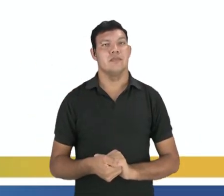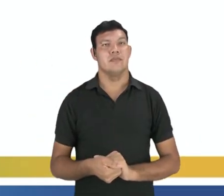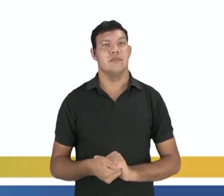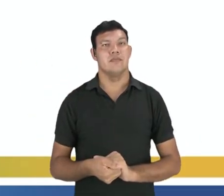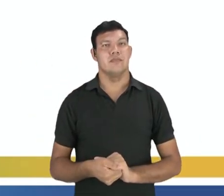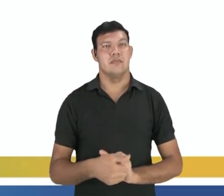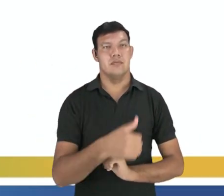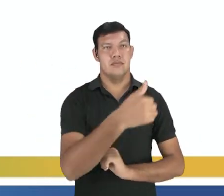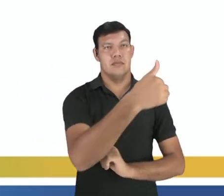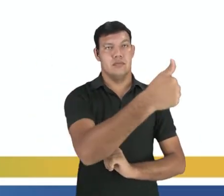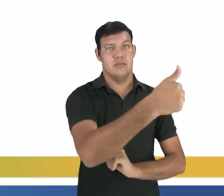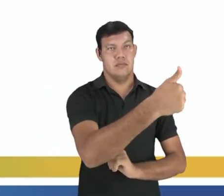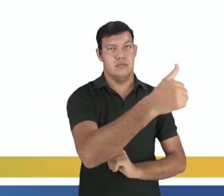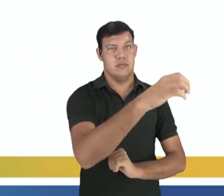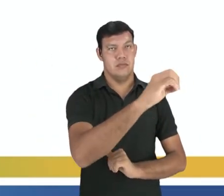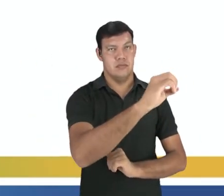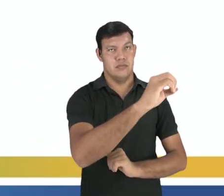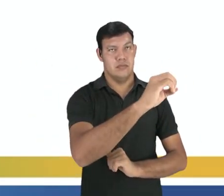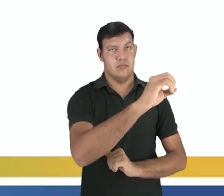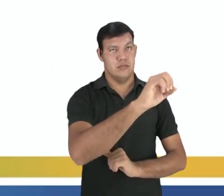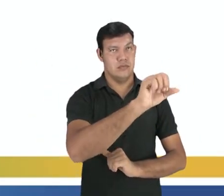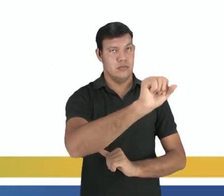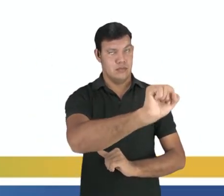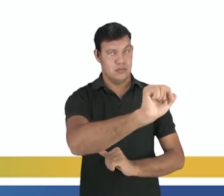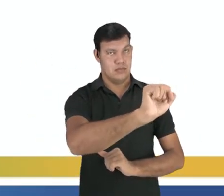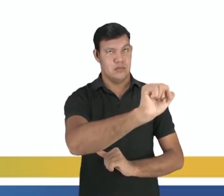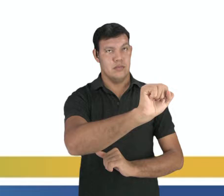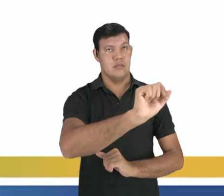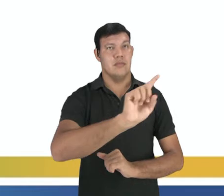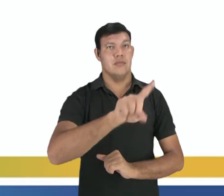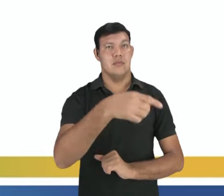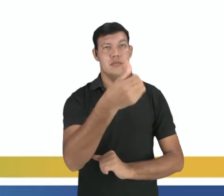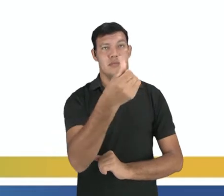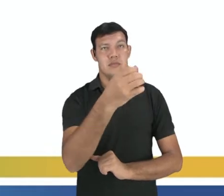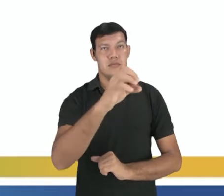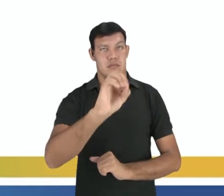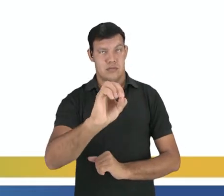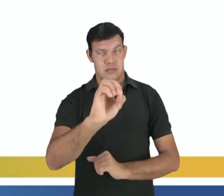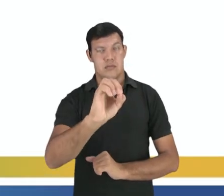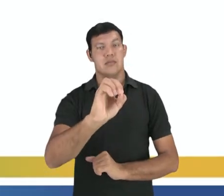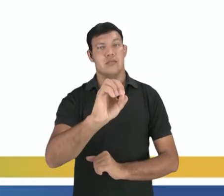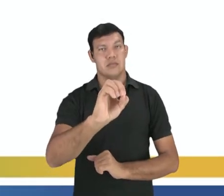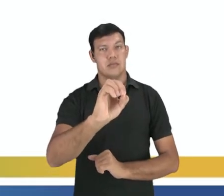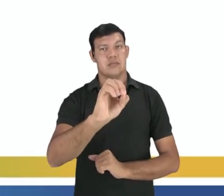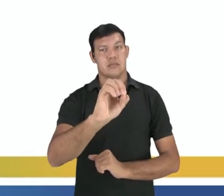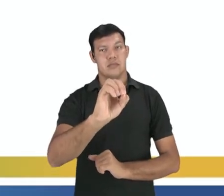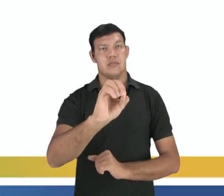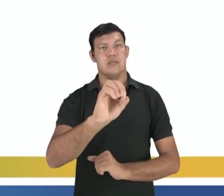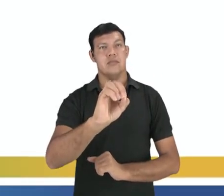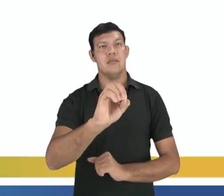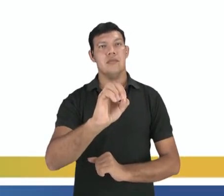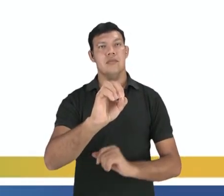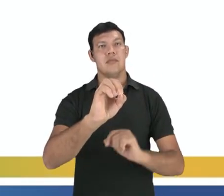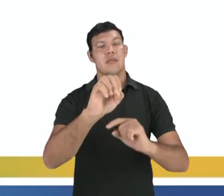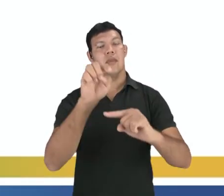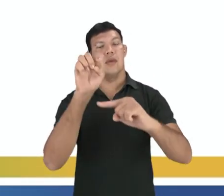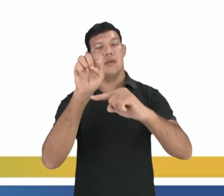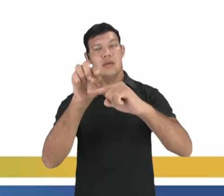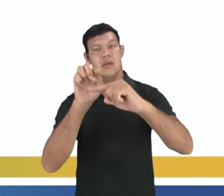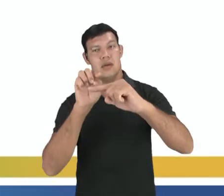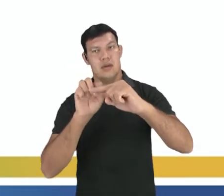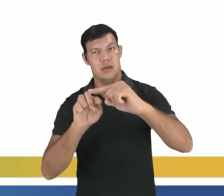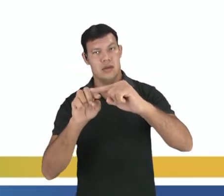continuo dividindo por 2. Ó. 216 dividido por 2 dá 108. 120 dividido por 2 dá